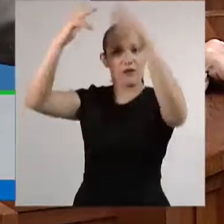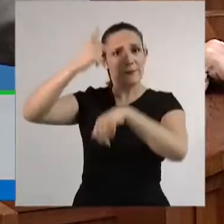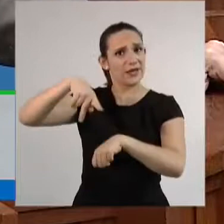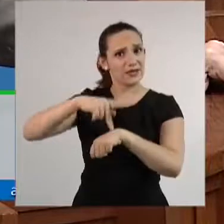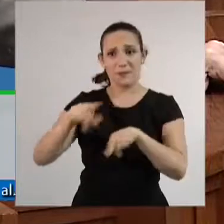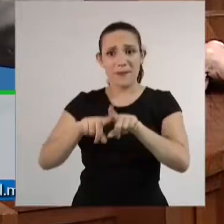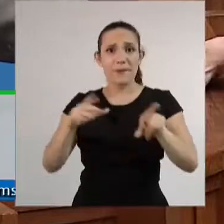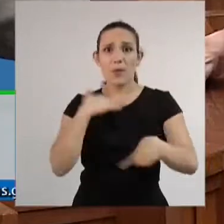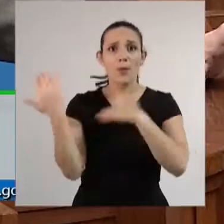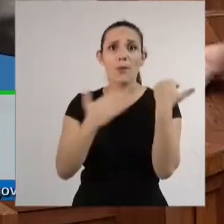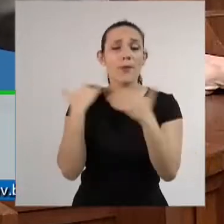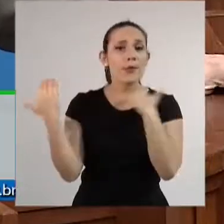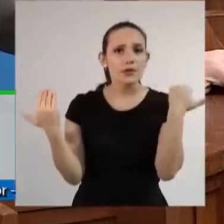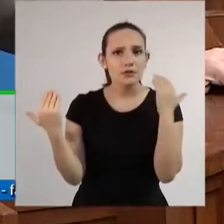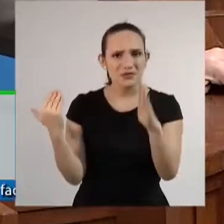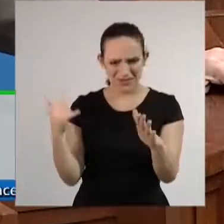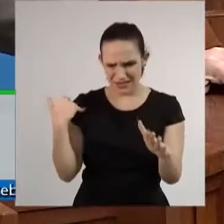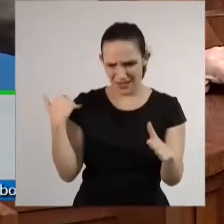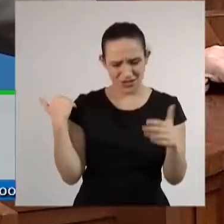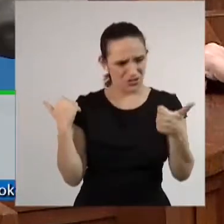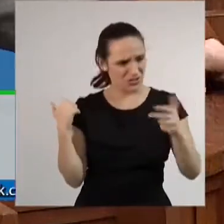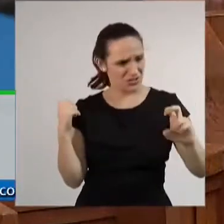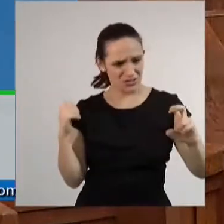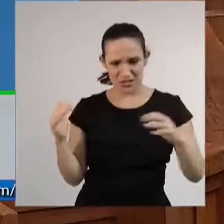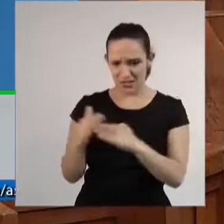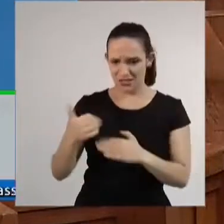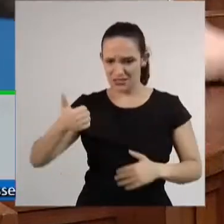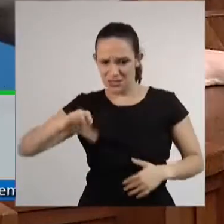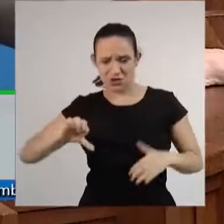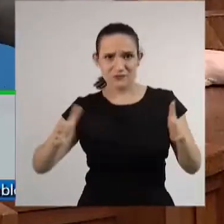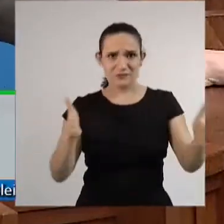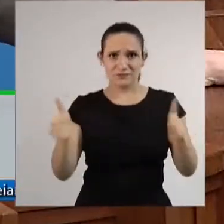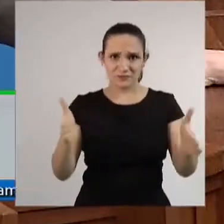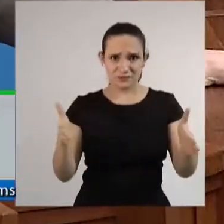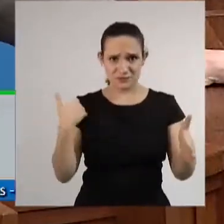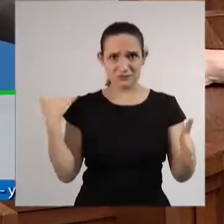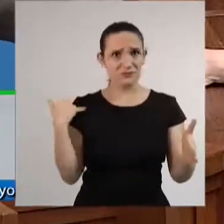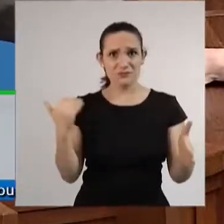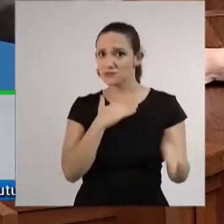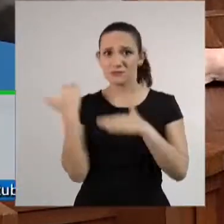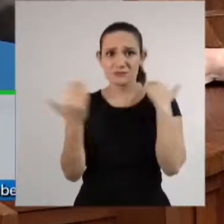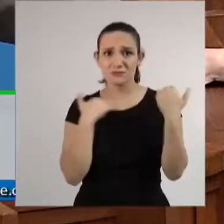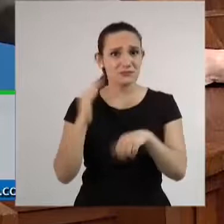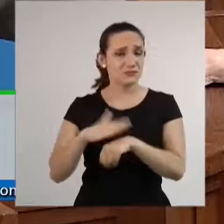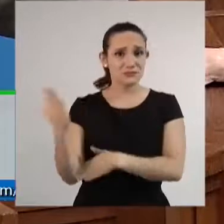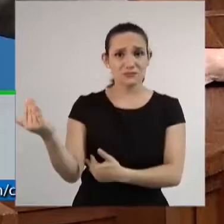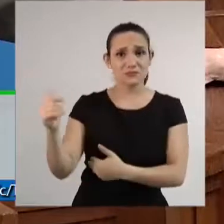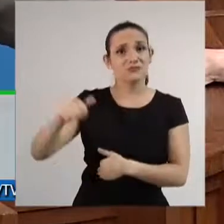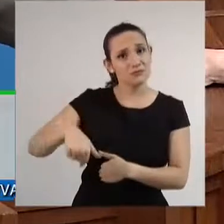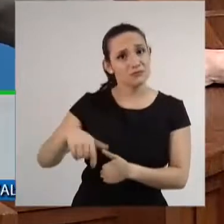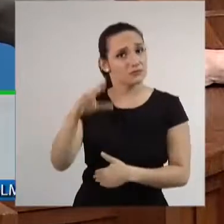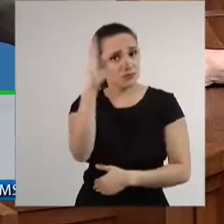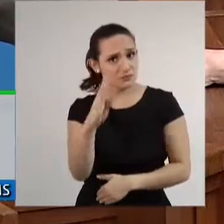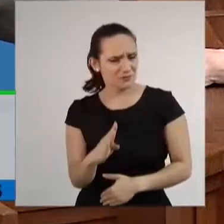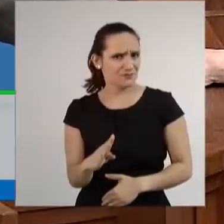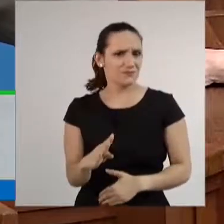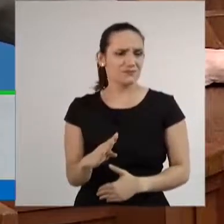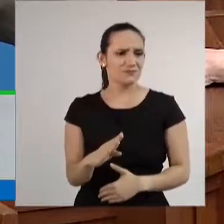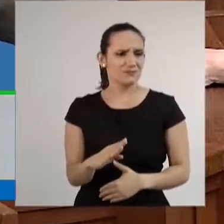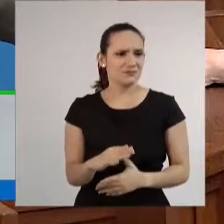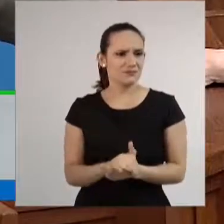está morrendo entre 15 a 19 anos. Estamos atrás, deputada Amarildo Cruz, apenas